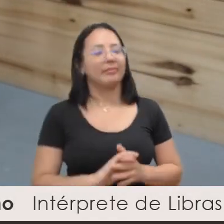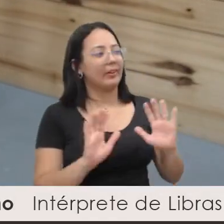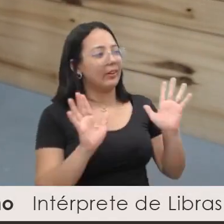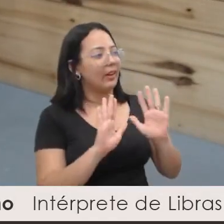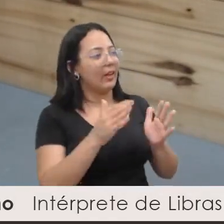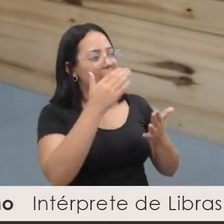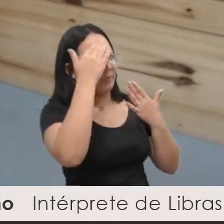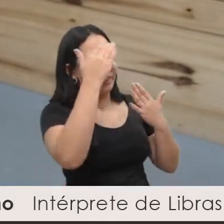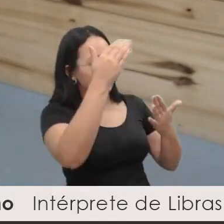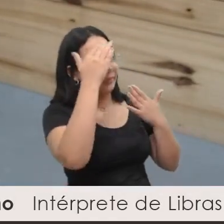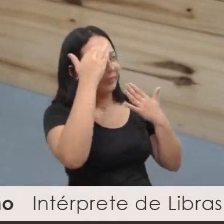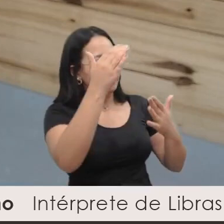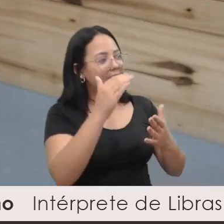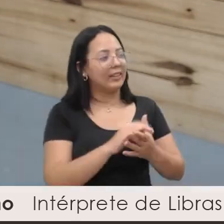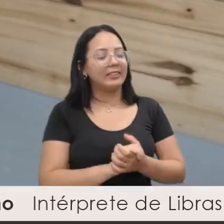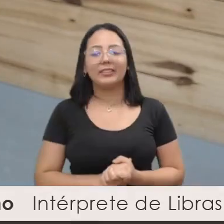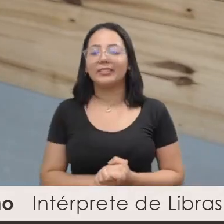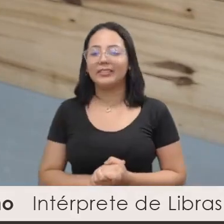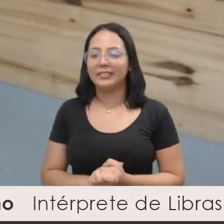prazer.